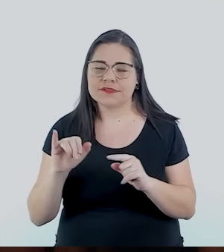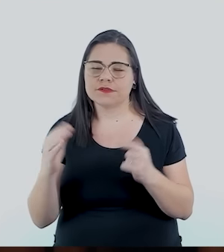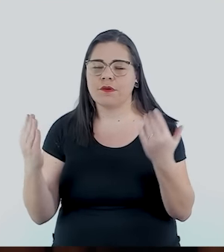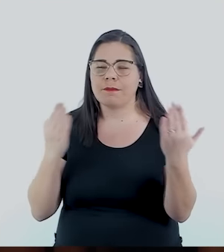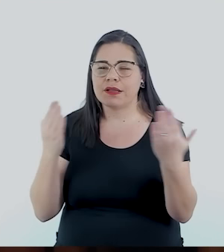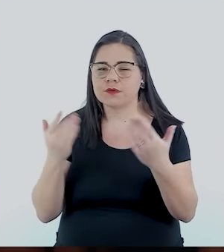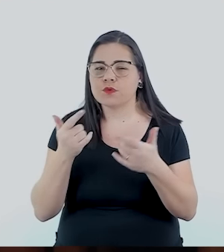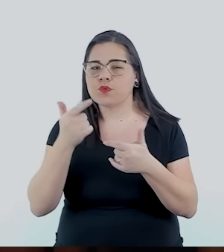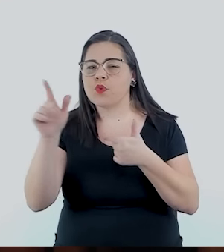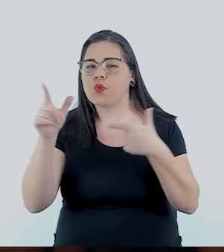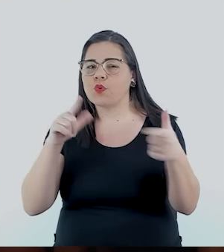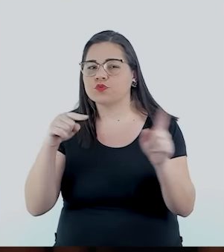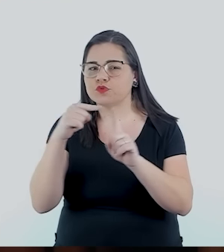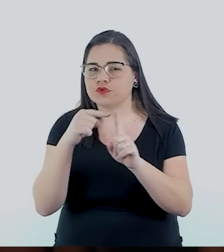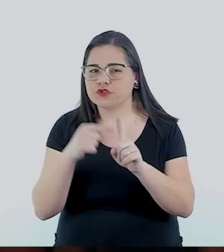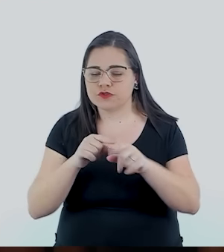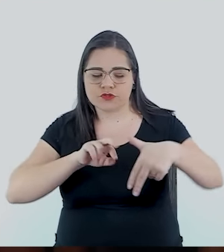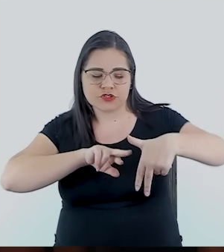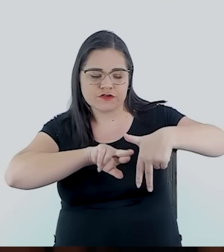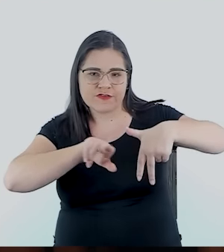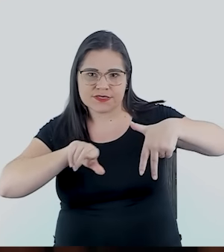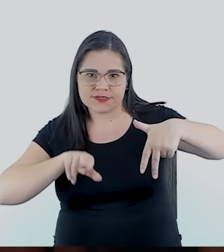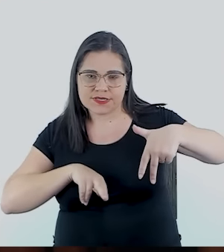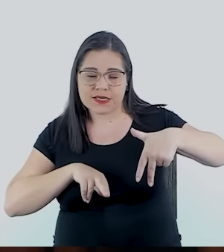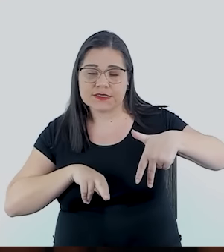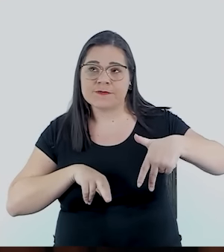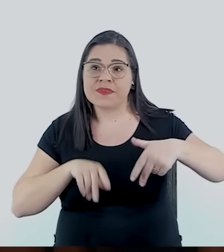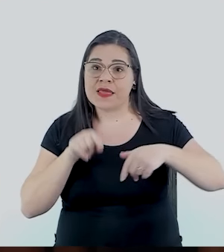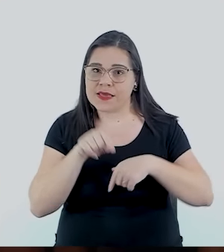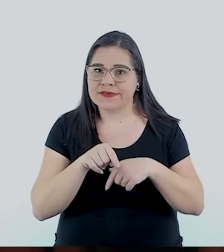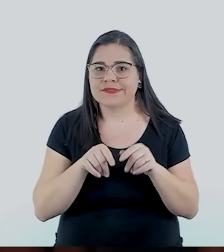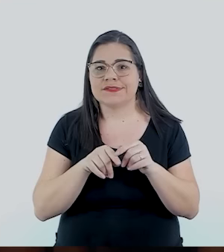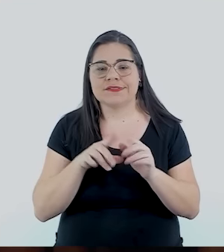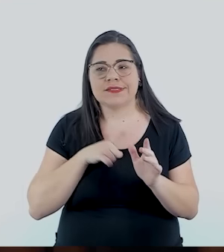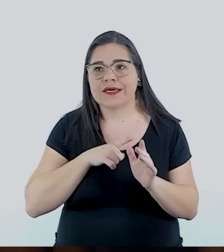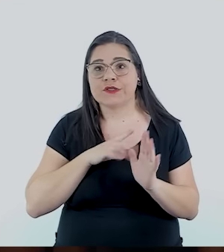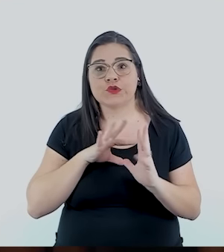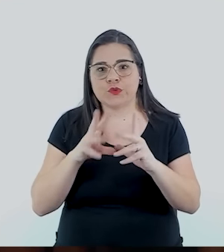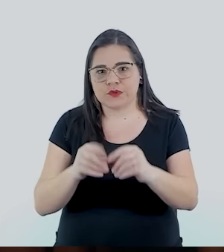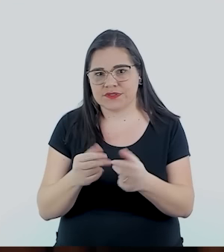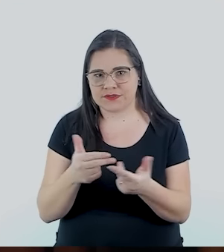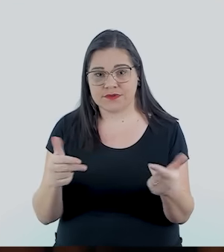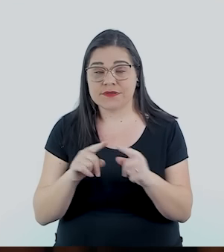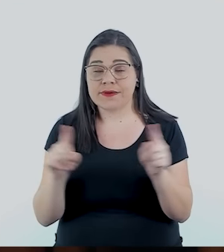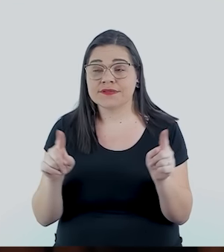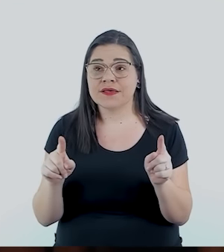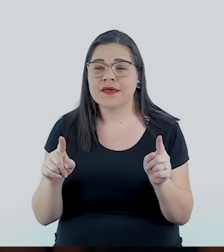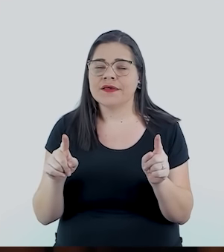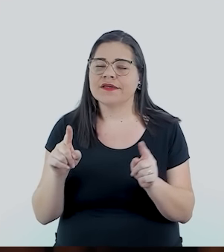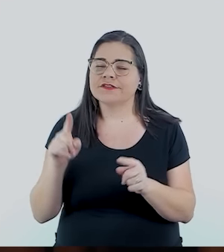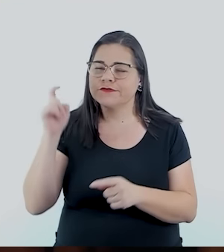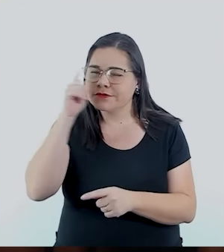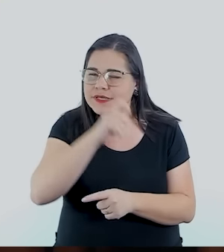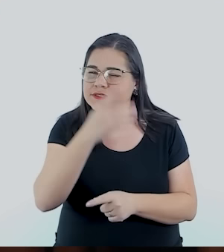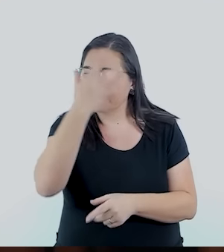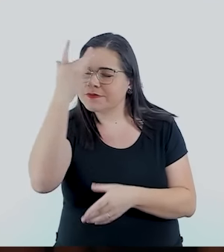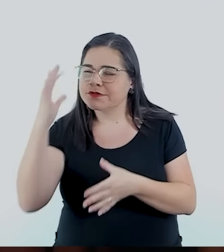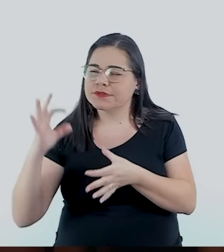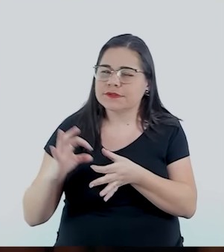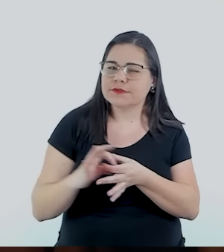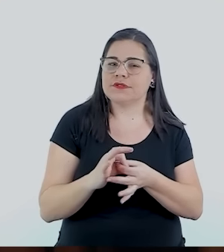de diversidade esse ainda apesar de ser transversal né a gente vê muitas vezes dificuldade de engajar as pessoas são